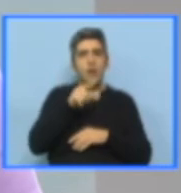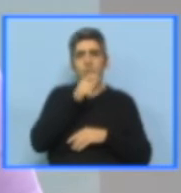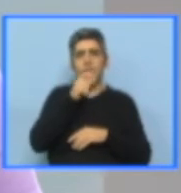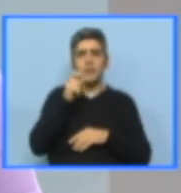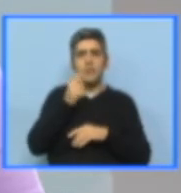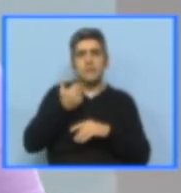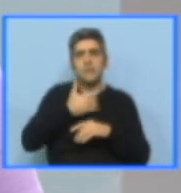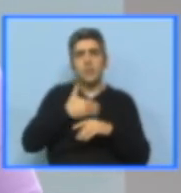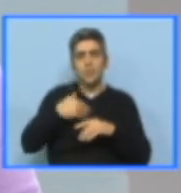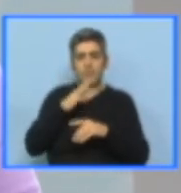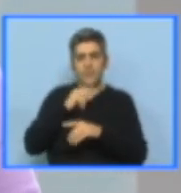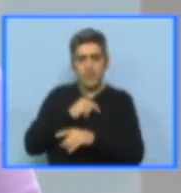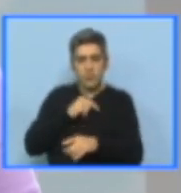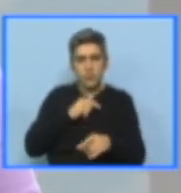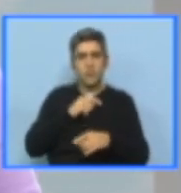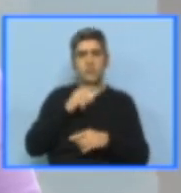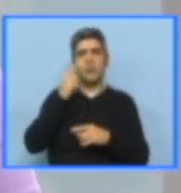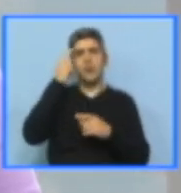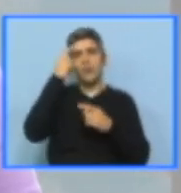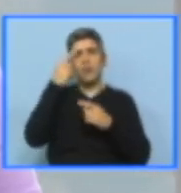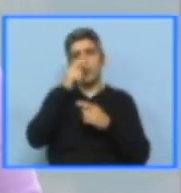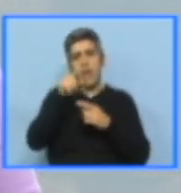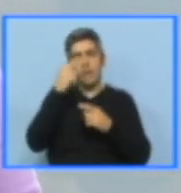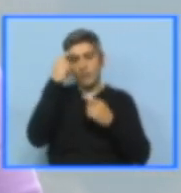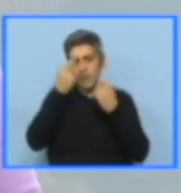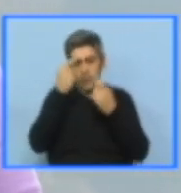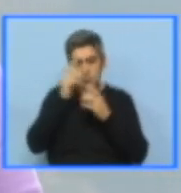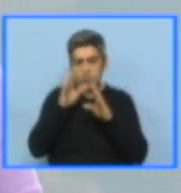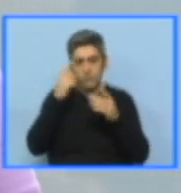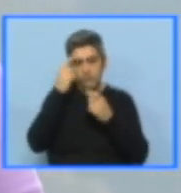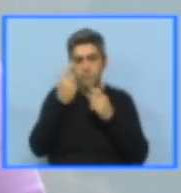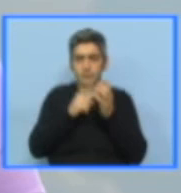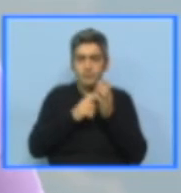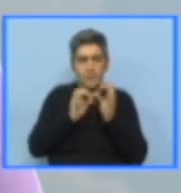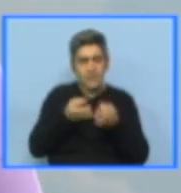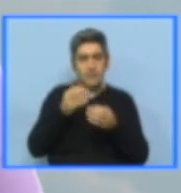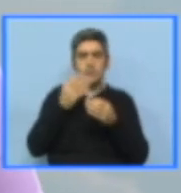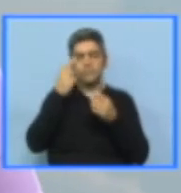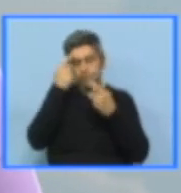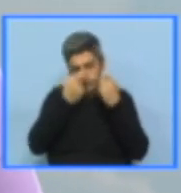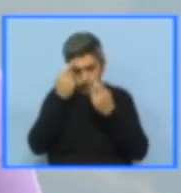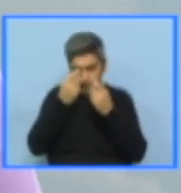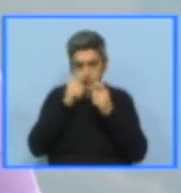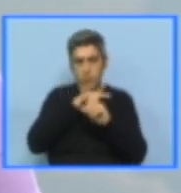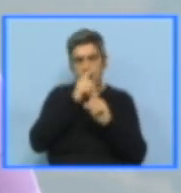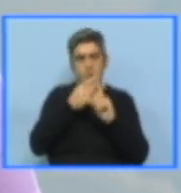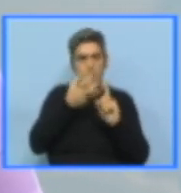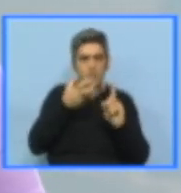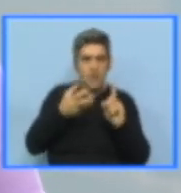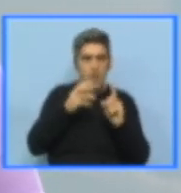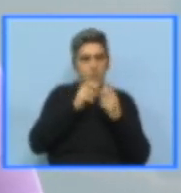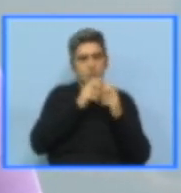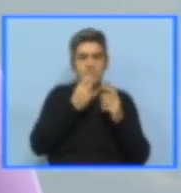saúde dos filhos, temos pessoas que só querem refletir e, portanto, caminham até Fátima porque precisam de ter uma reflexão depois de um ano mais